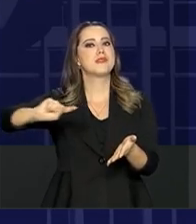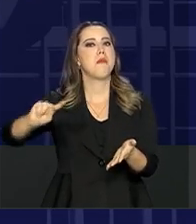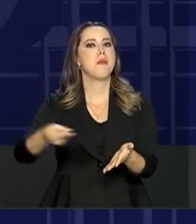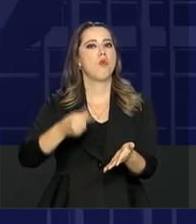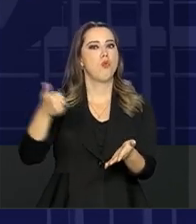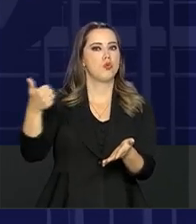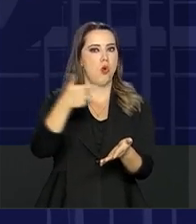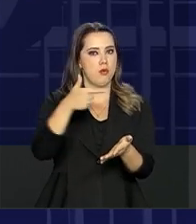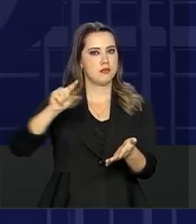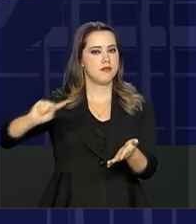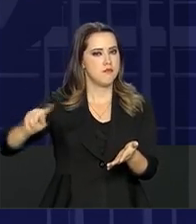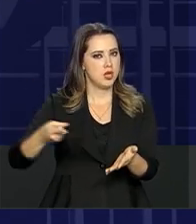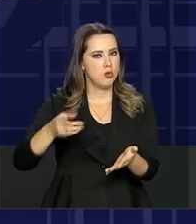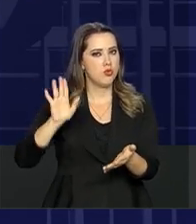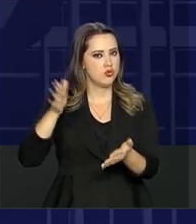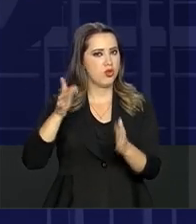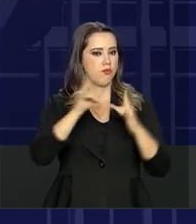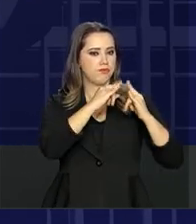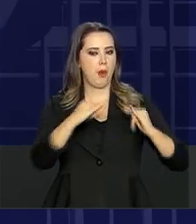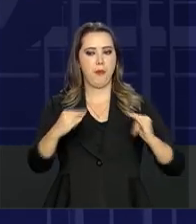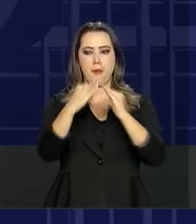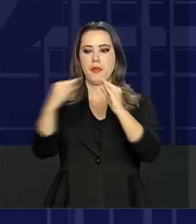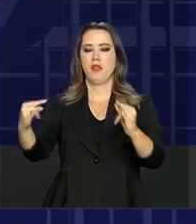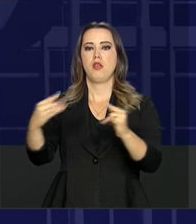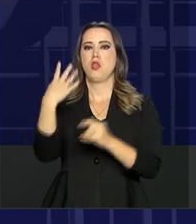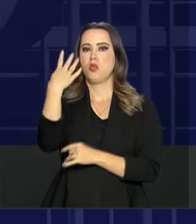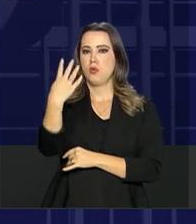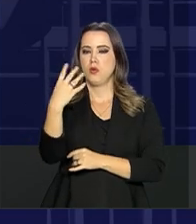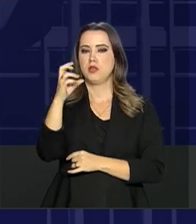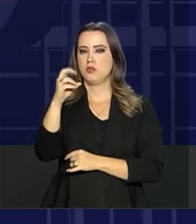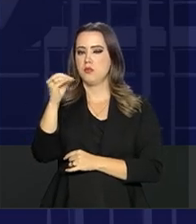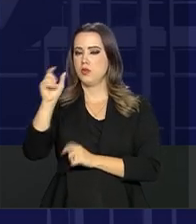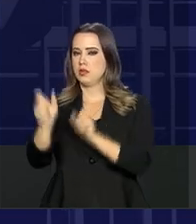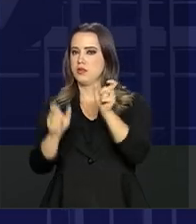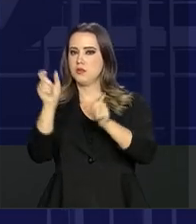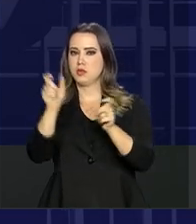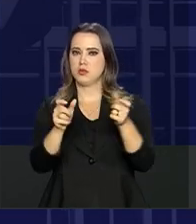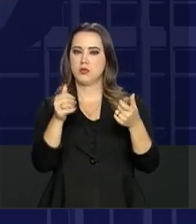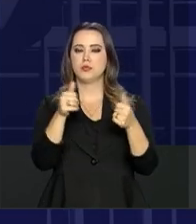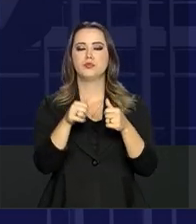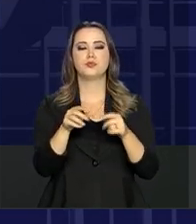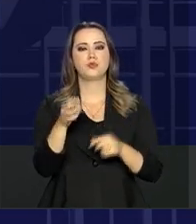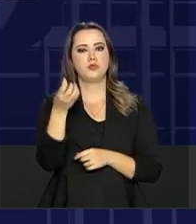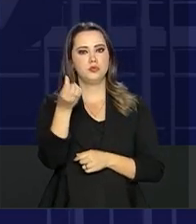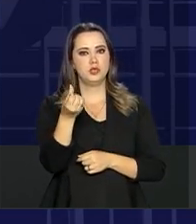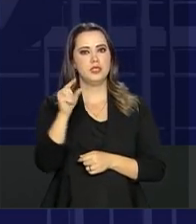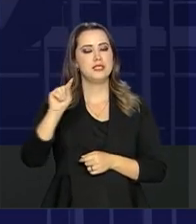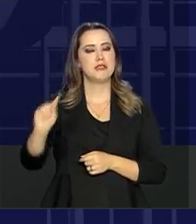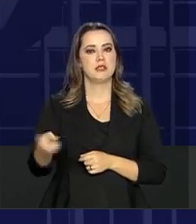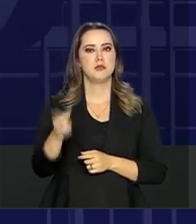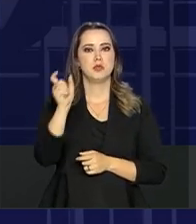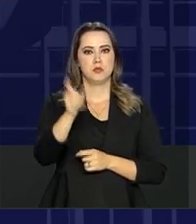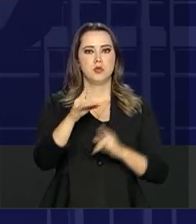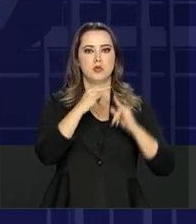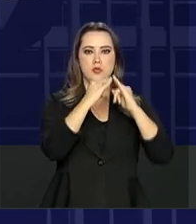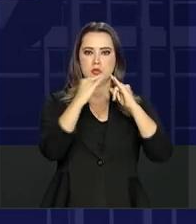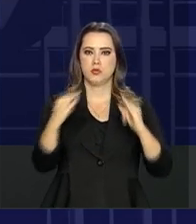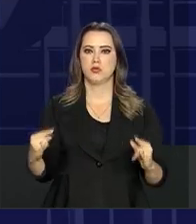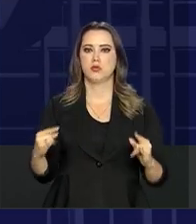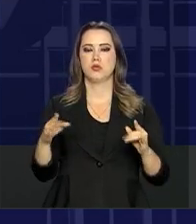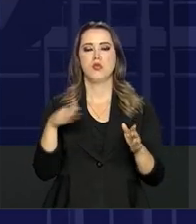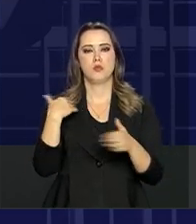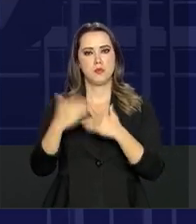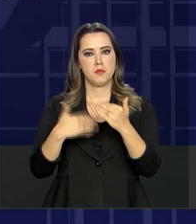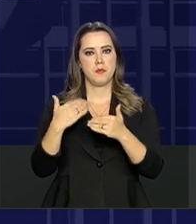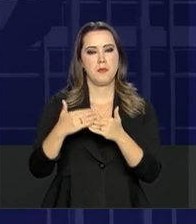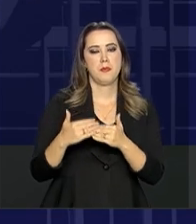com processo de abrigamento de 4.500 abrigados, 6 mil deverão ficar abrigados ainda este